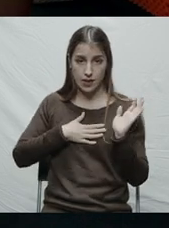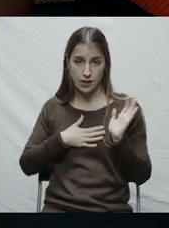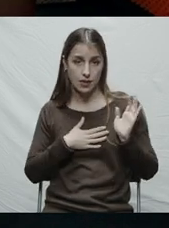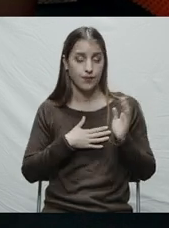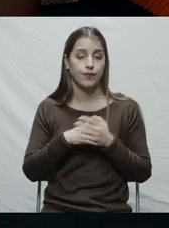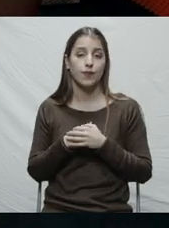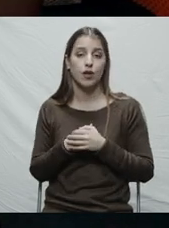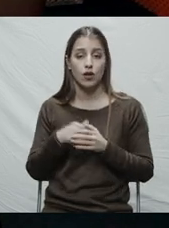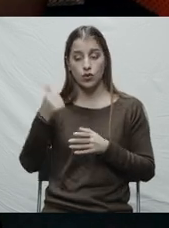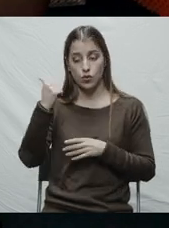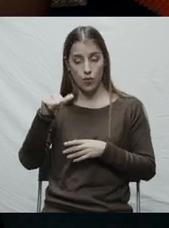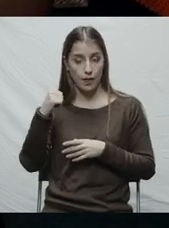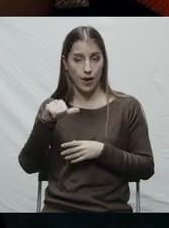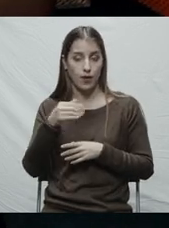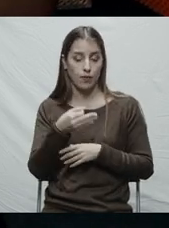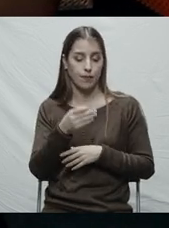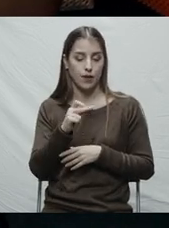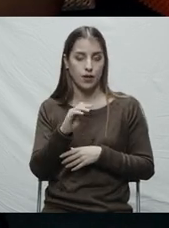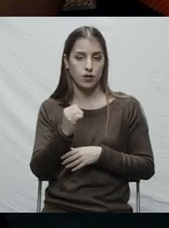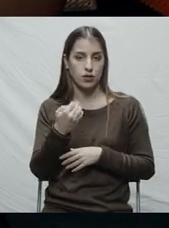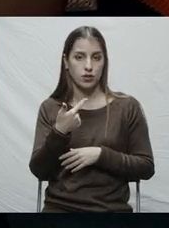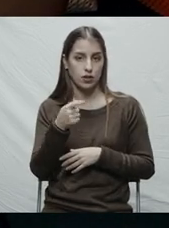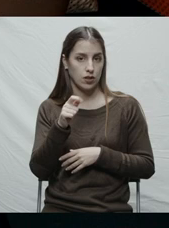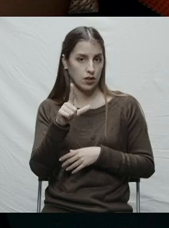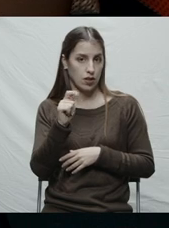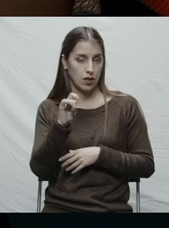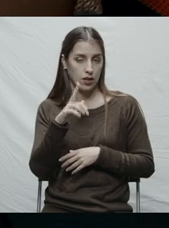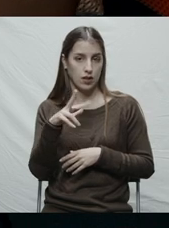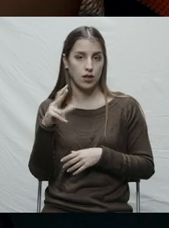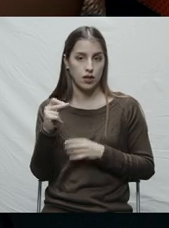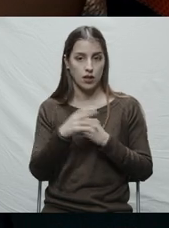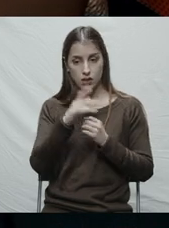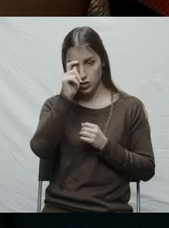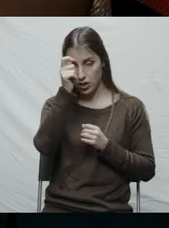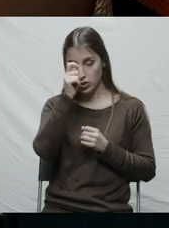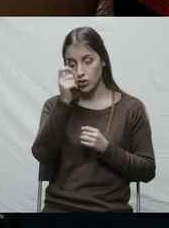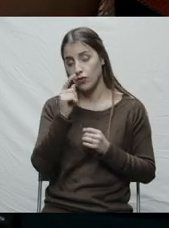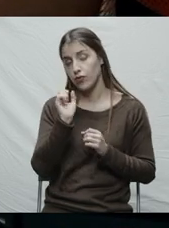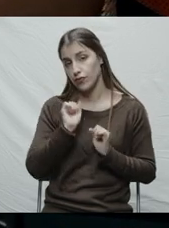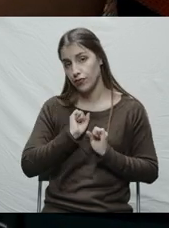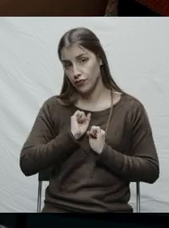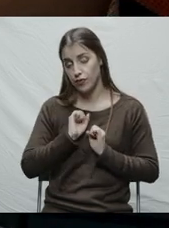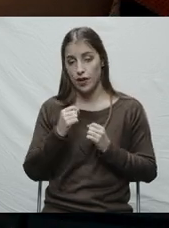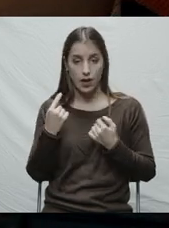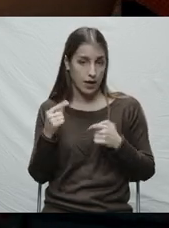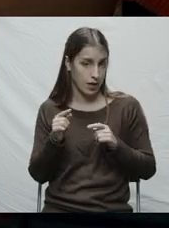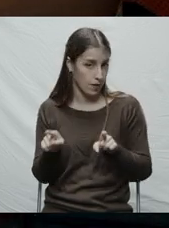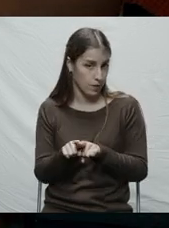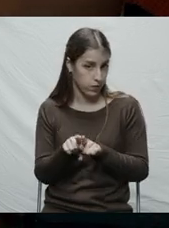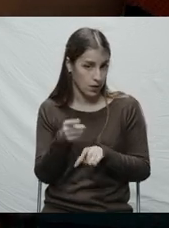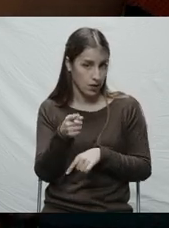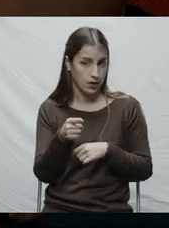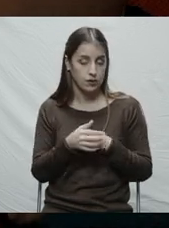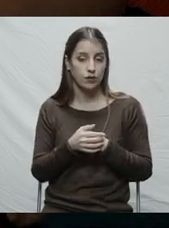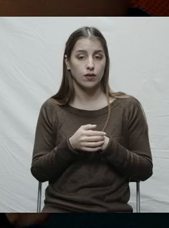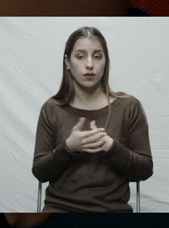na altura. Portanto, eu ia todos os dias, o meu estágio foi um grupo de dança criativa. Eles, ou seja, deram-me toda a abertura para